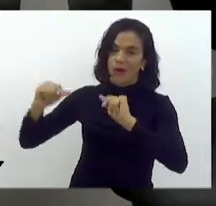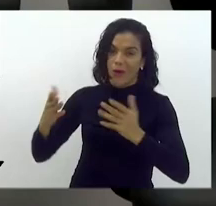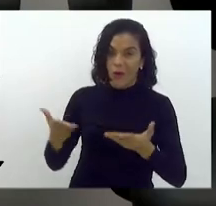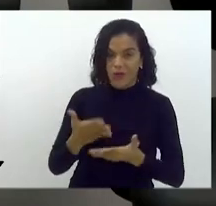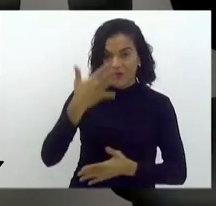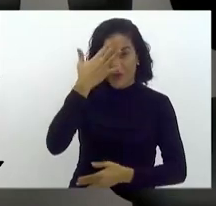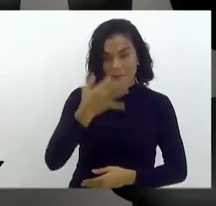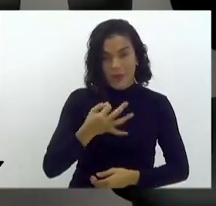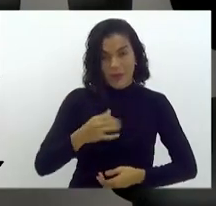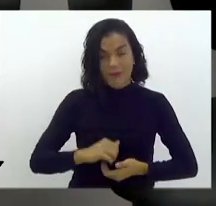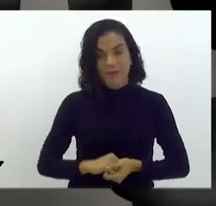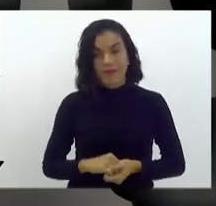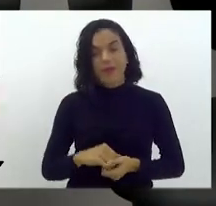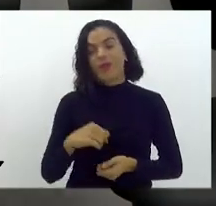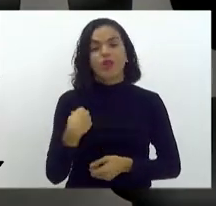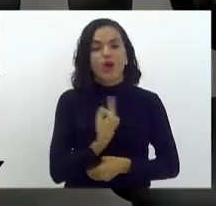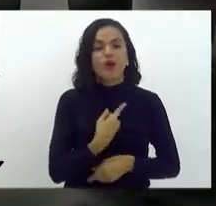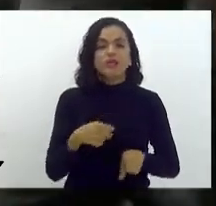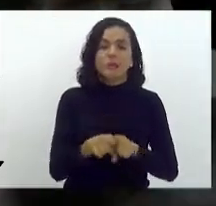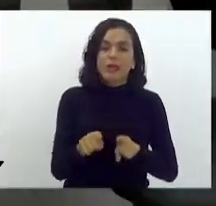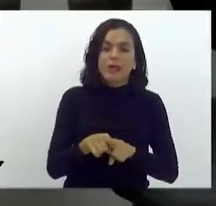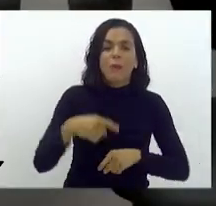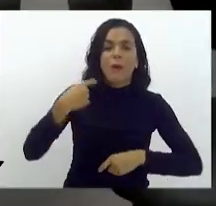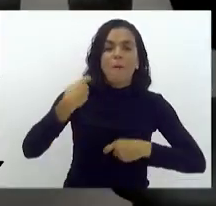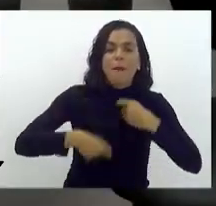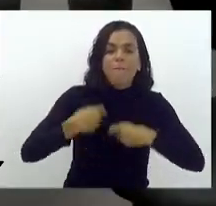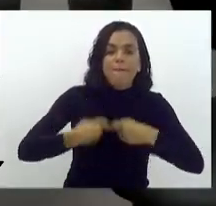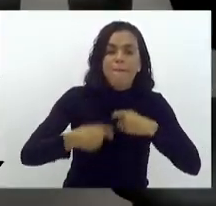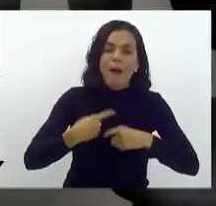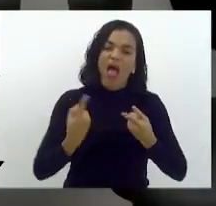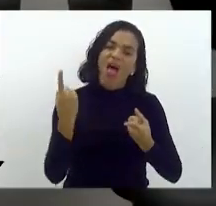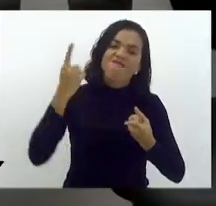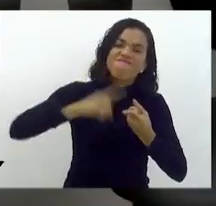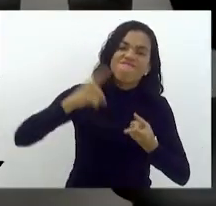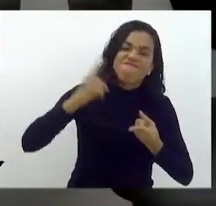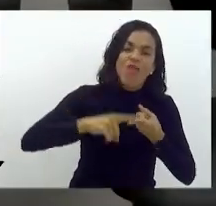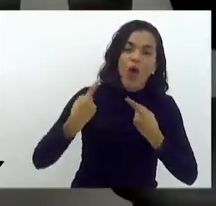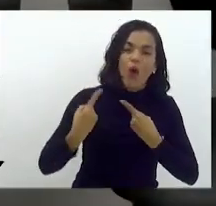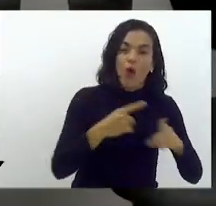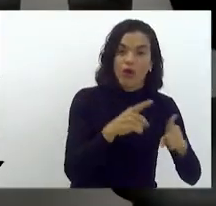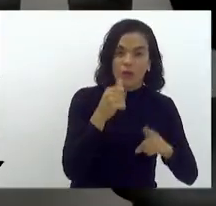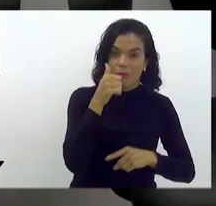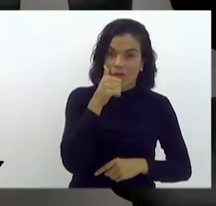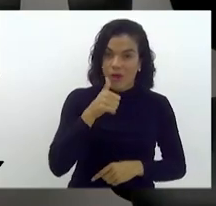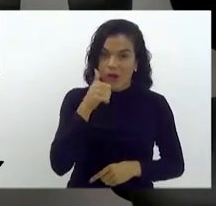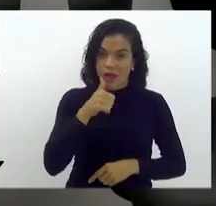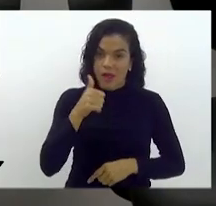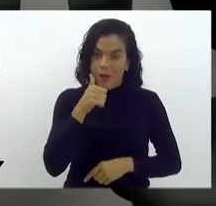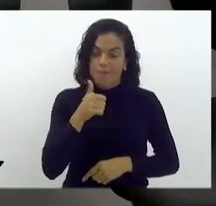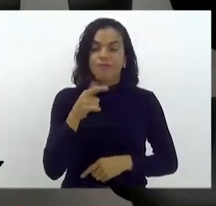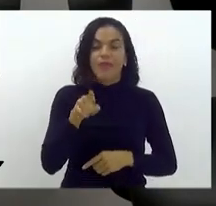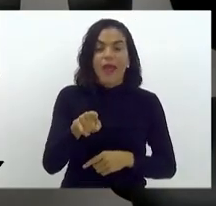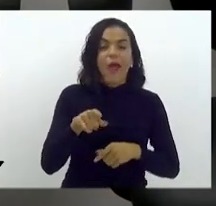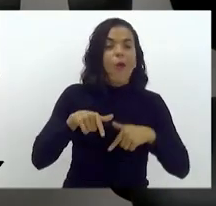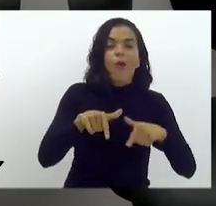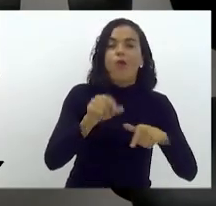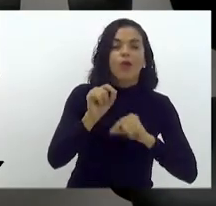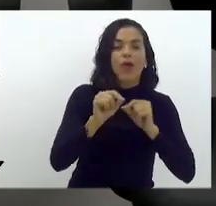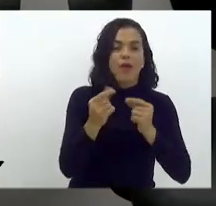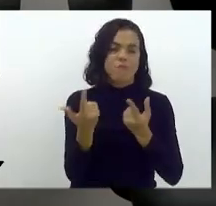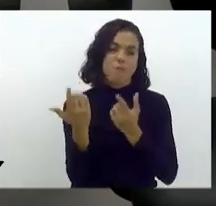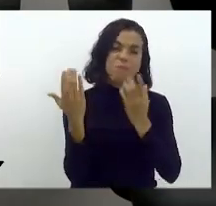isso né Nós temos também a pornografia né de vingança né contra mulher e são aqueles atos